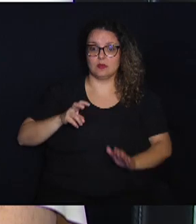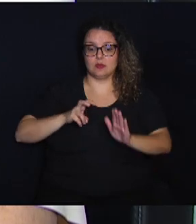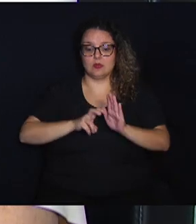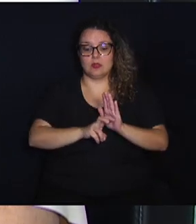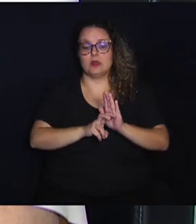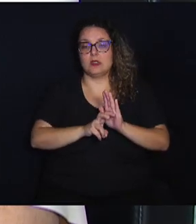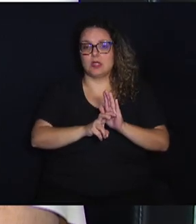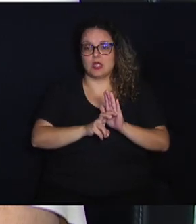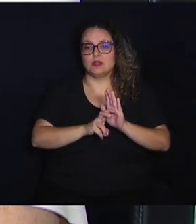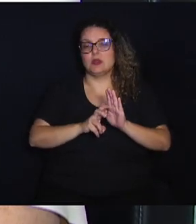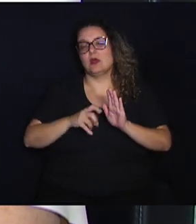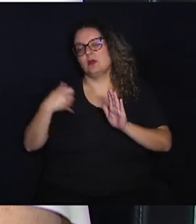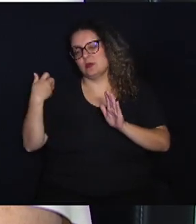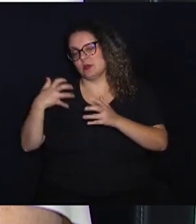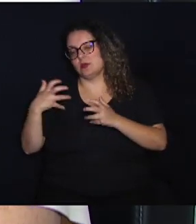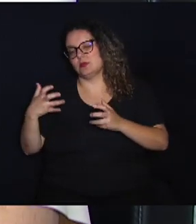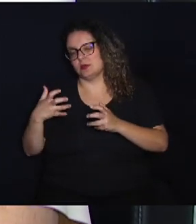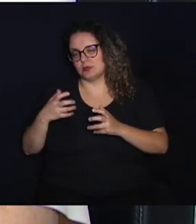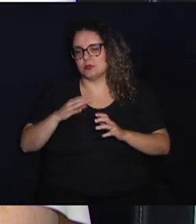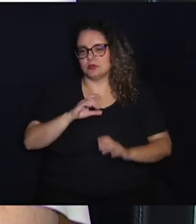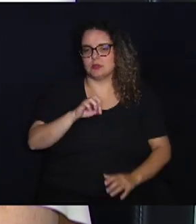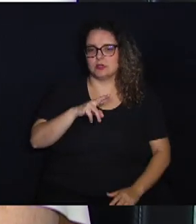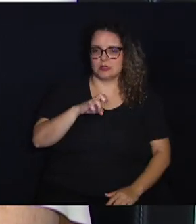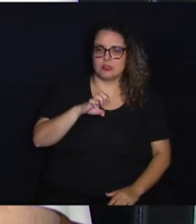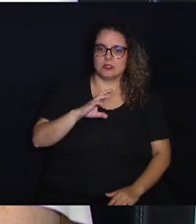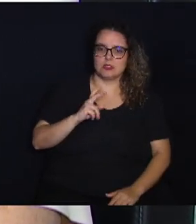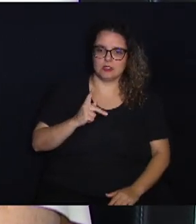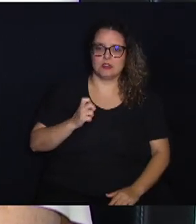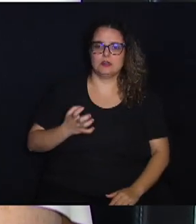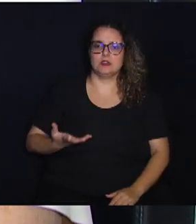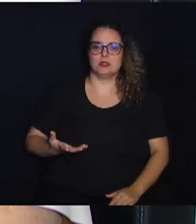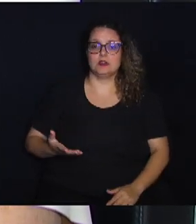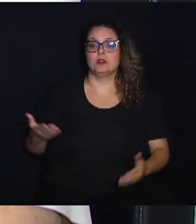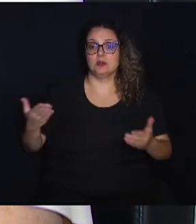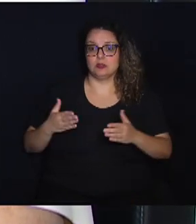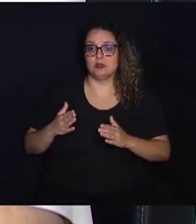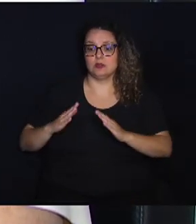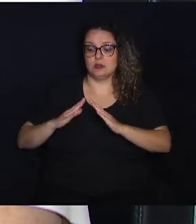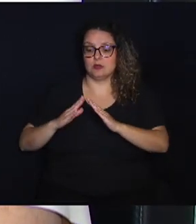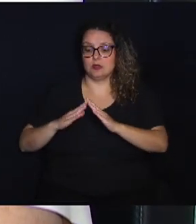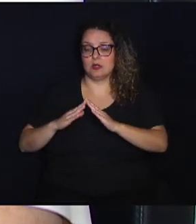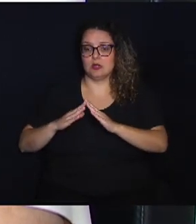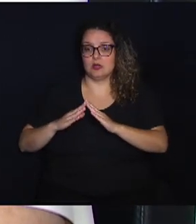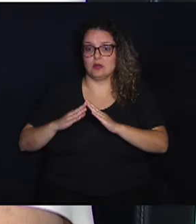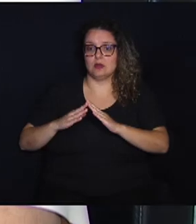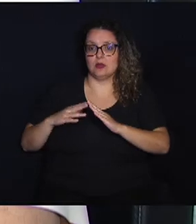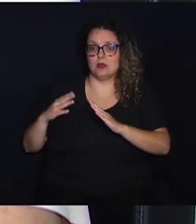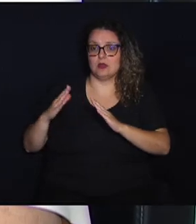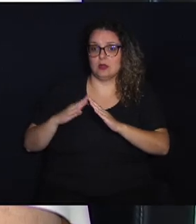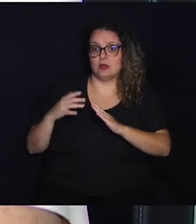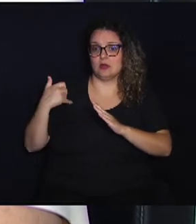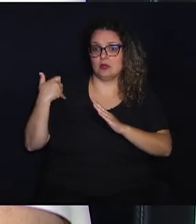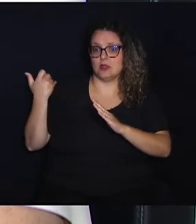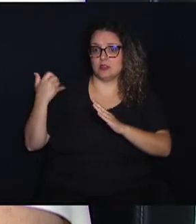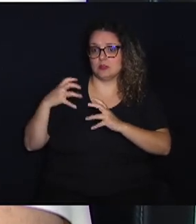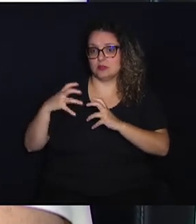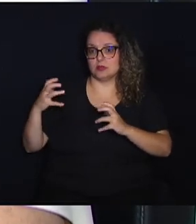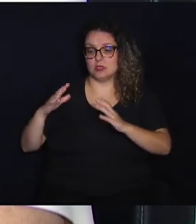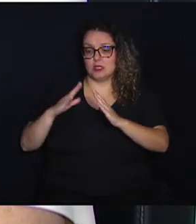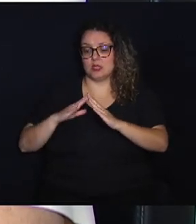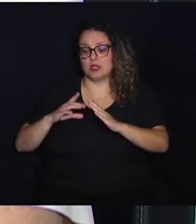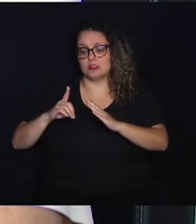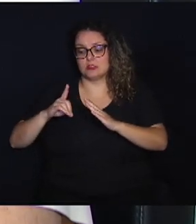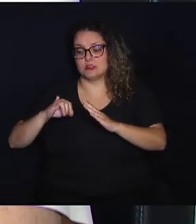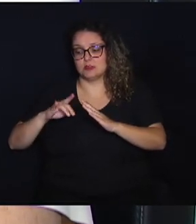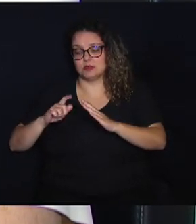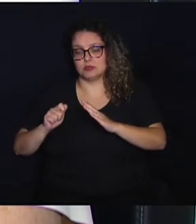idoso, que hoje já tem inaugurado a Casa do Idoso, Casa Dia, que é